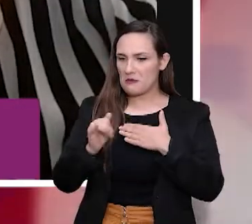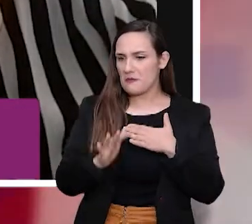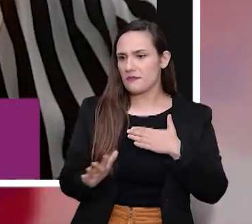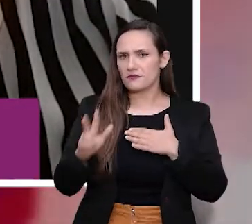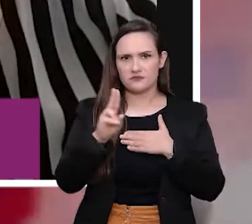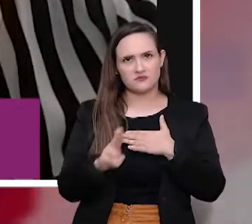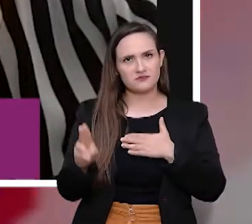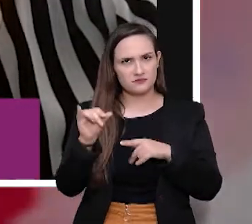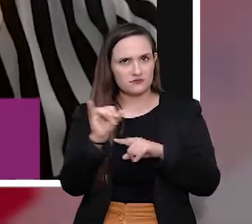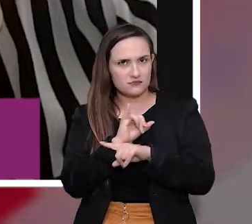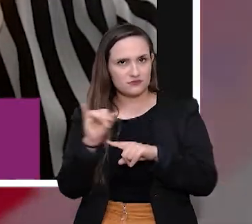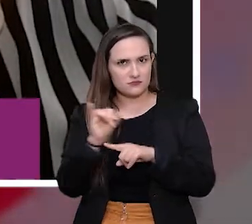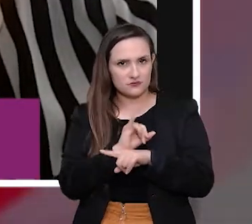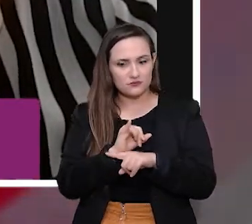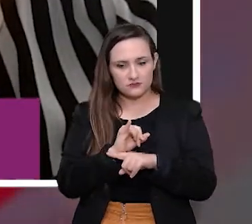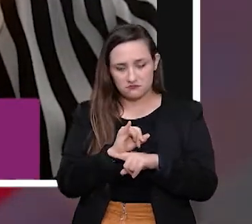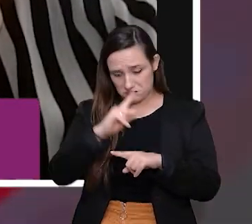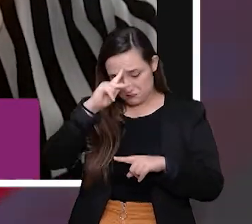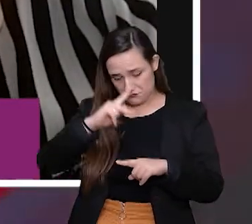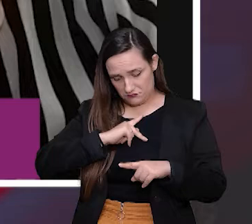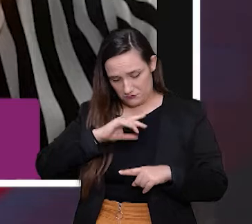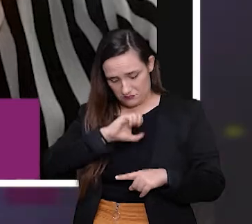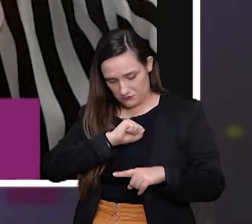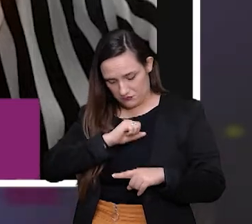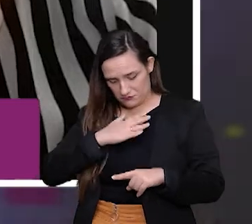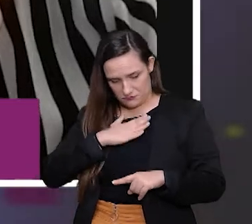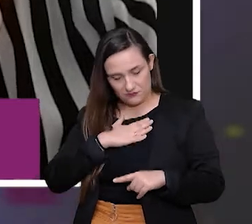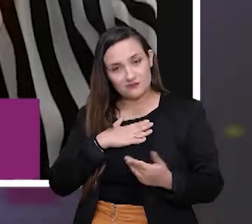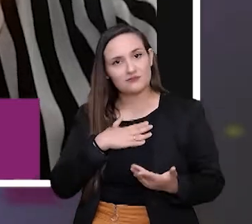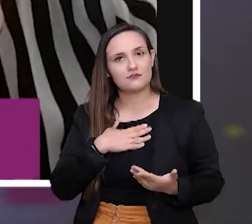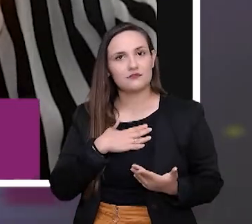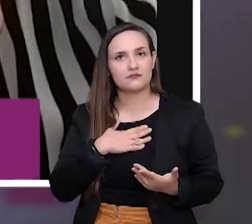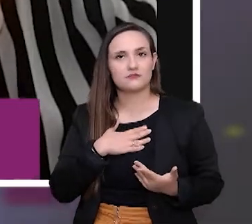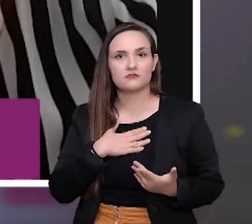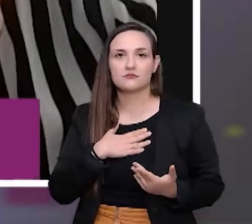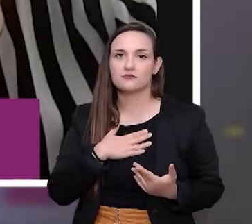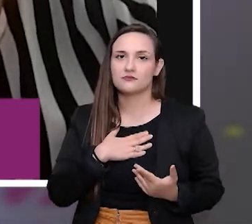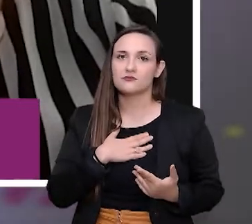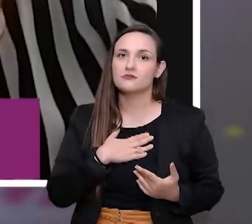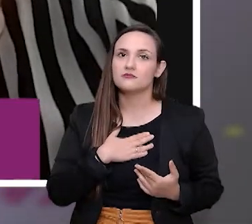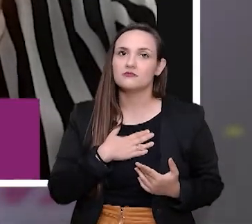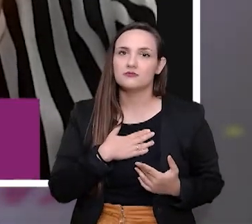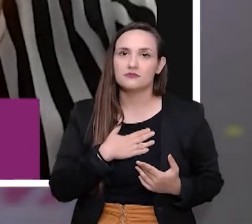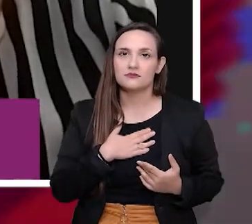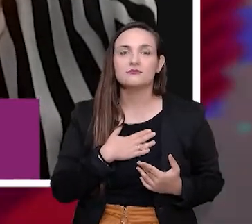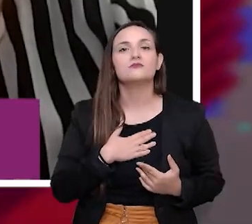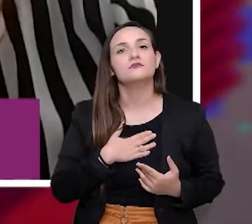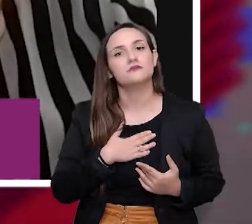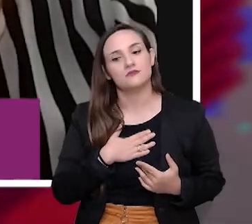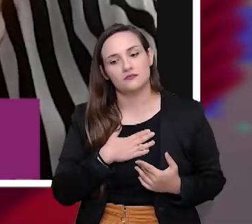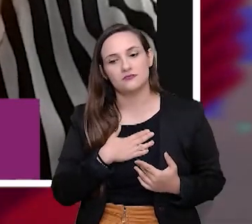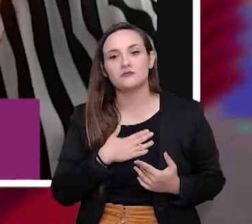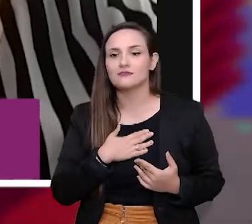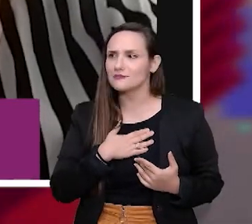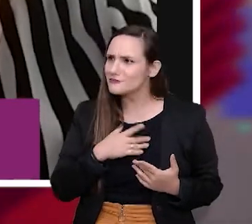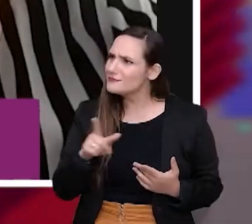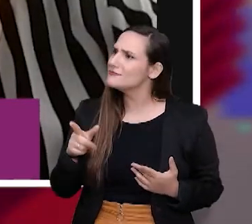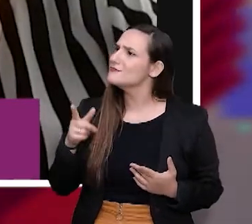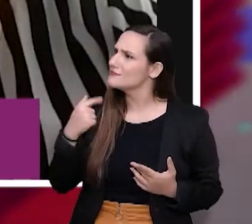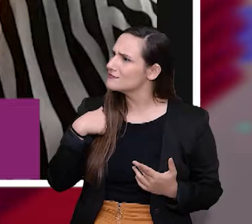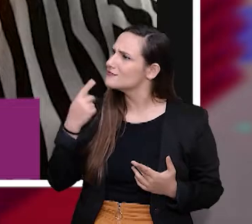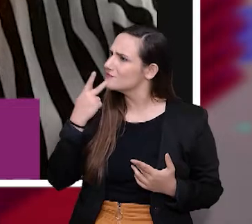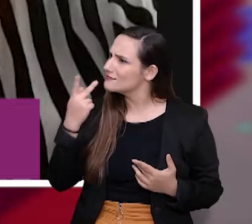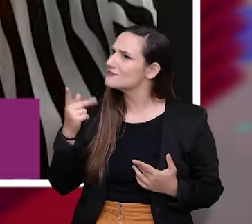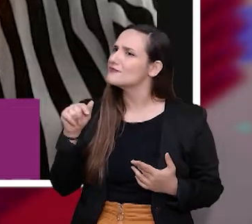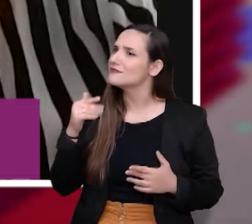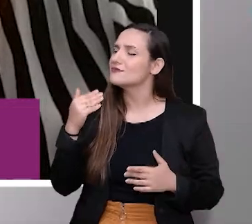as ferramentas como uma forma de gostar mais de si, né? Quando passa disso aí, a gente tem um transtorno. Desculpa te interromper. Não, então é justamente o